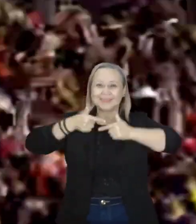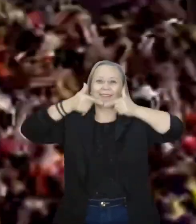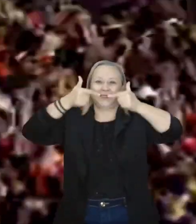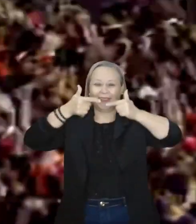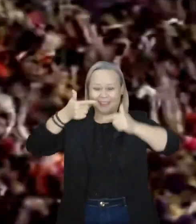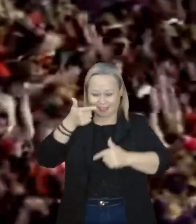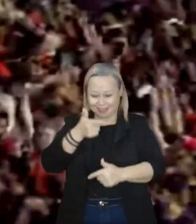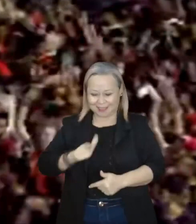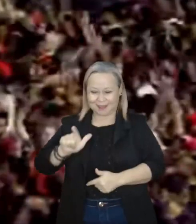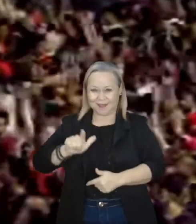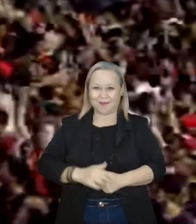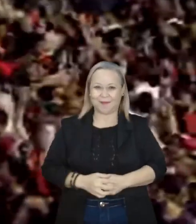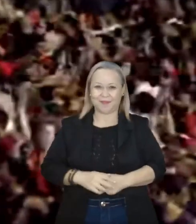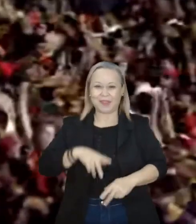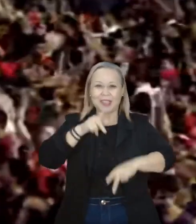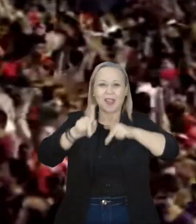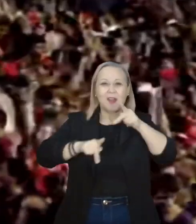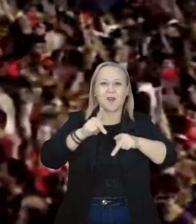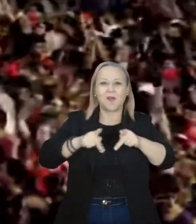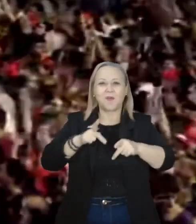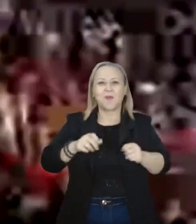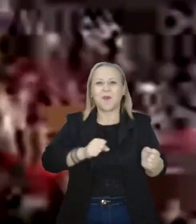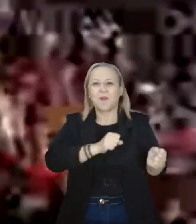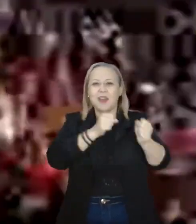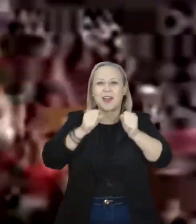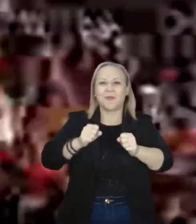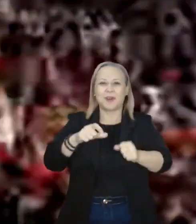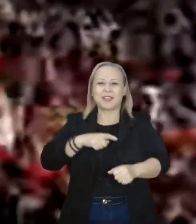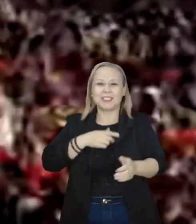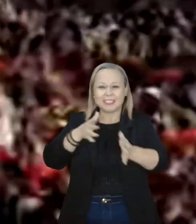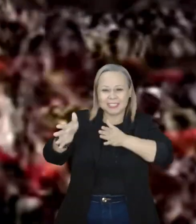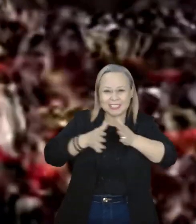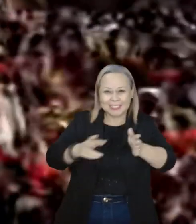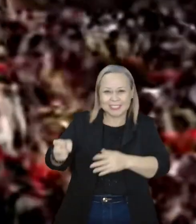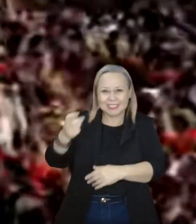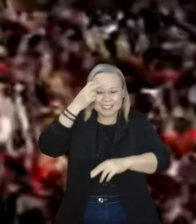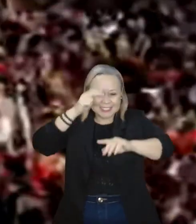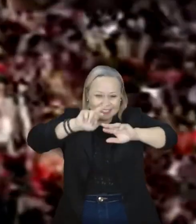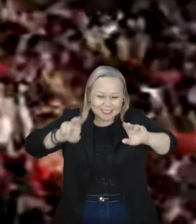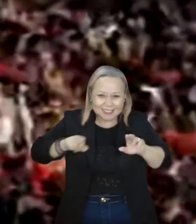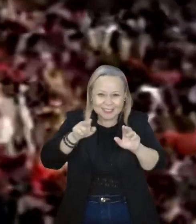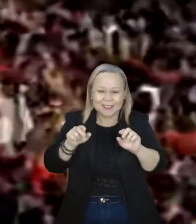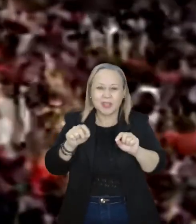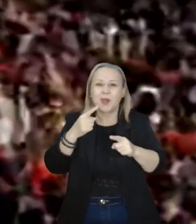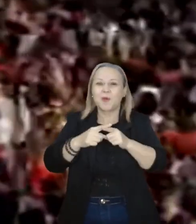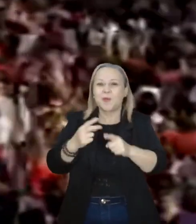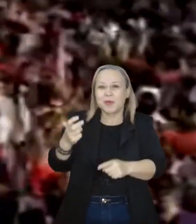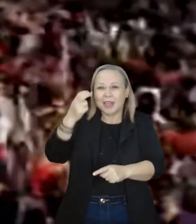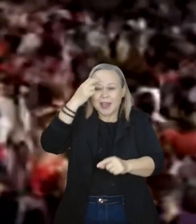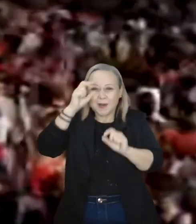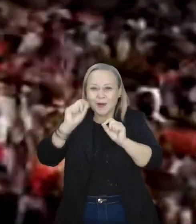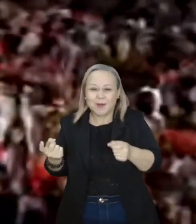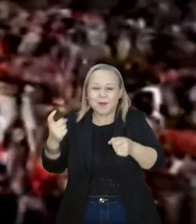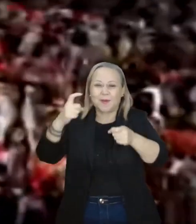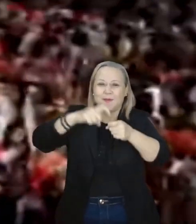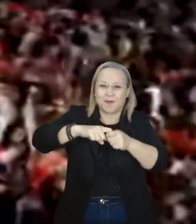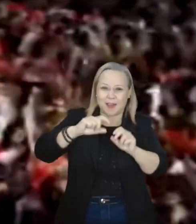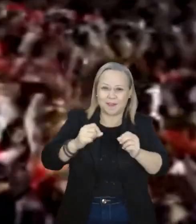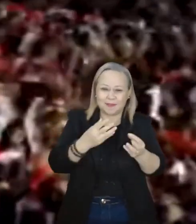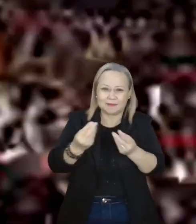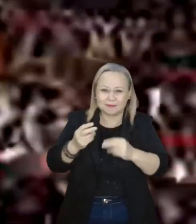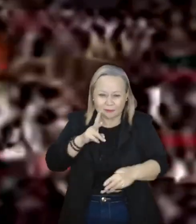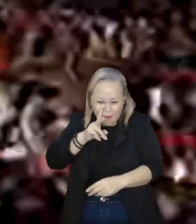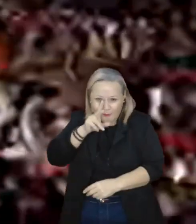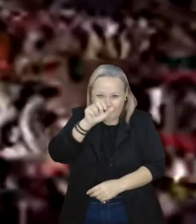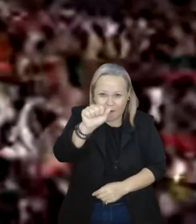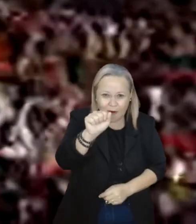vez. O povo vai poder ter acesso à cultura, porque a cultura vai voltar muito forte para